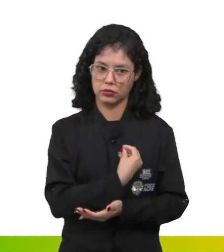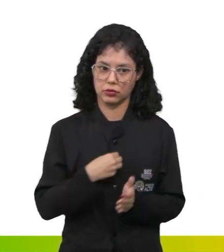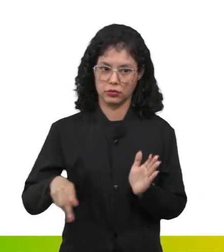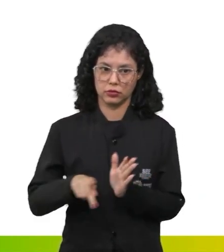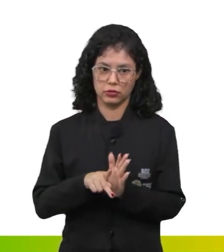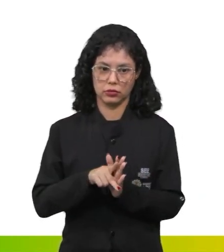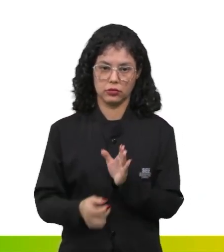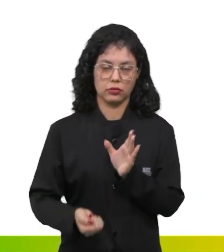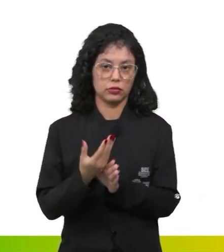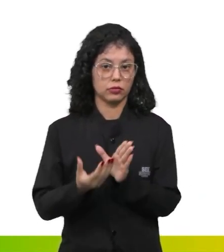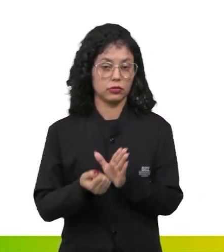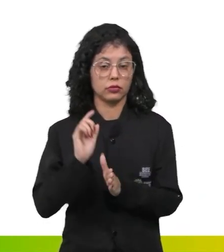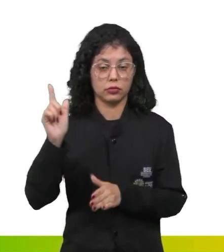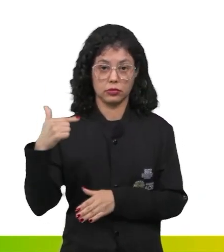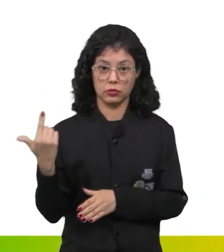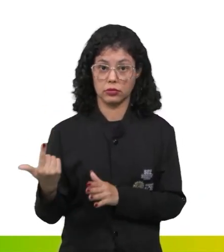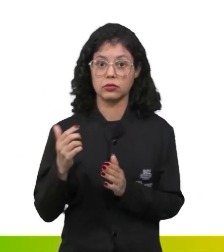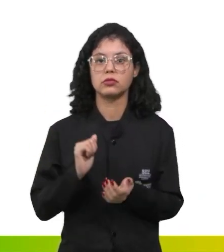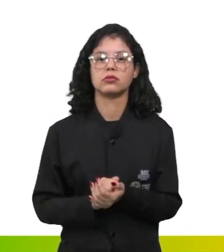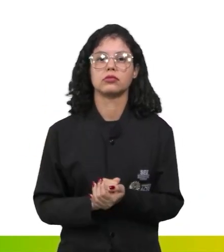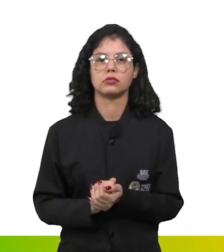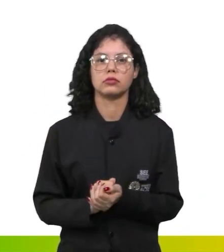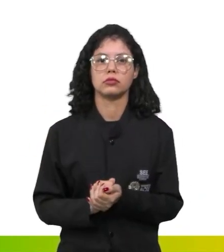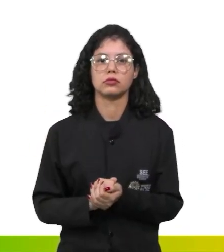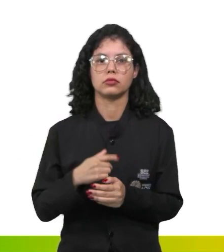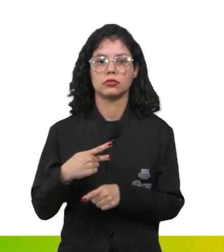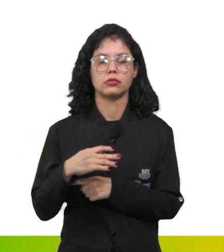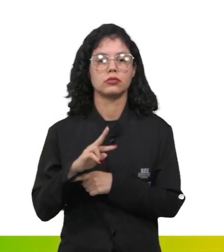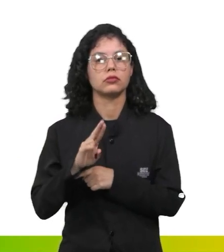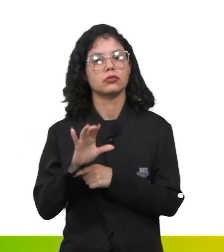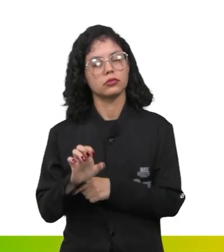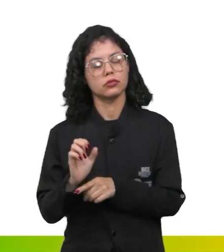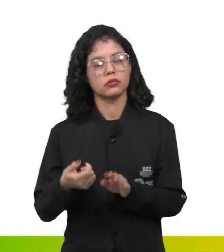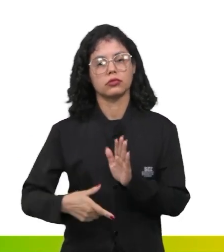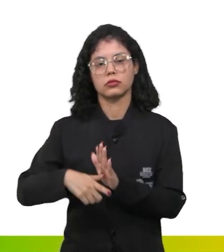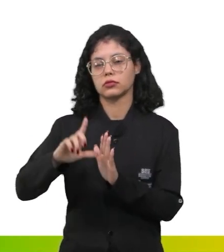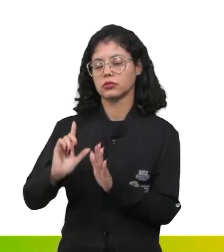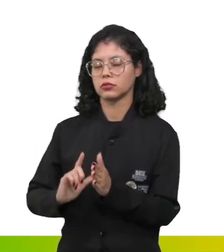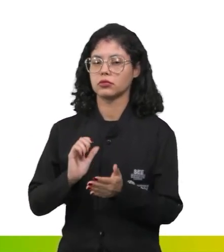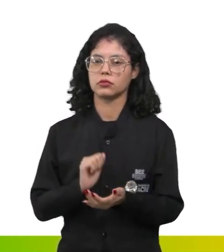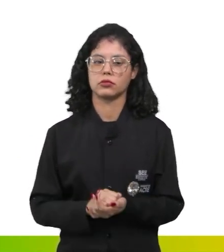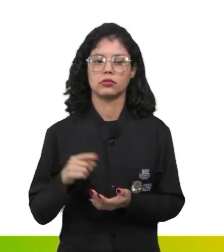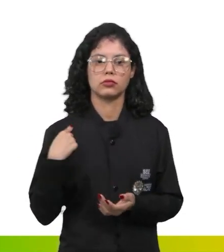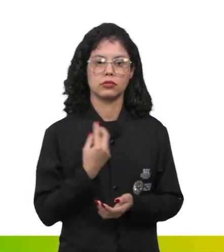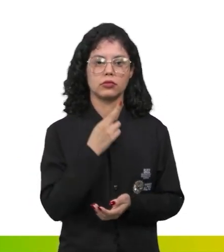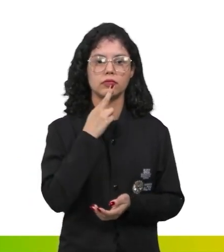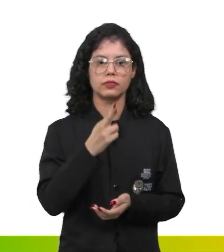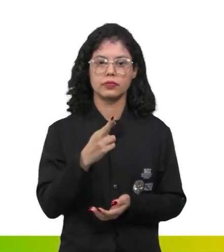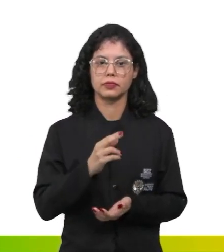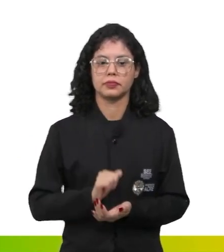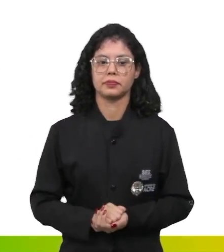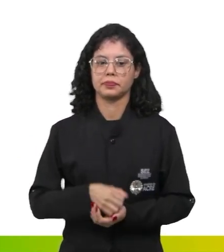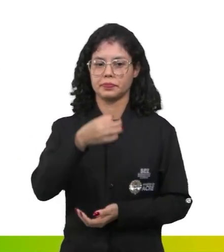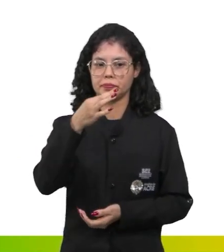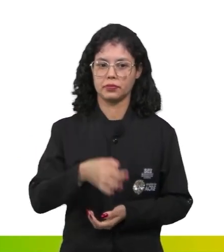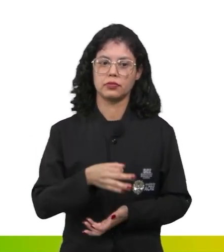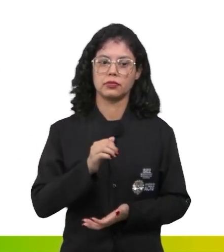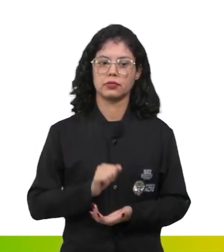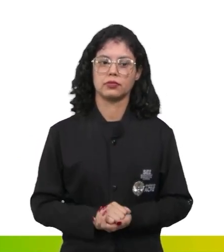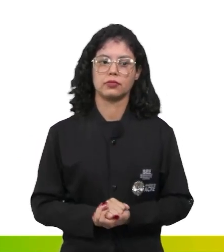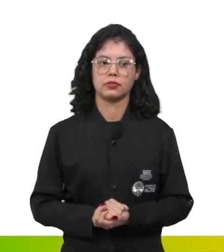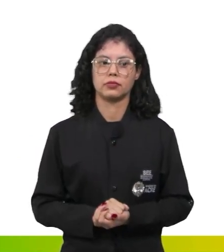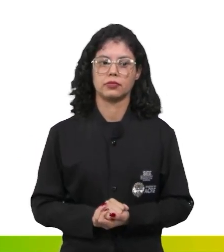da reprodução de outro ser vivo pré-existente, ó. Temos aqui a nossa resposta correta, né?